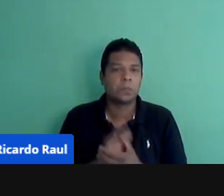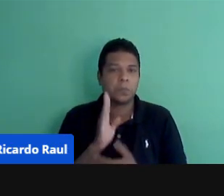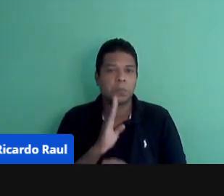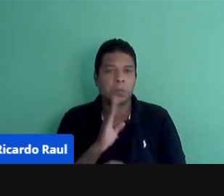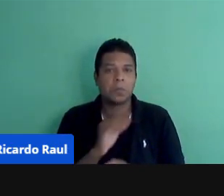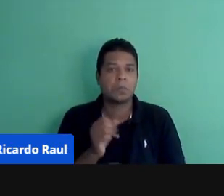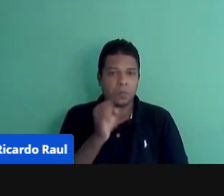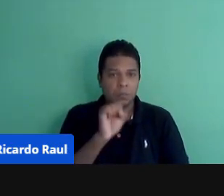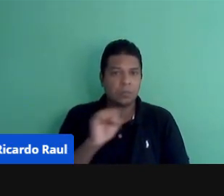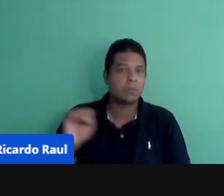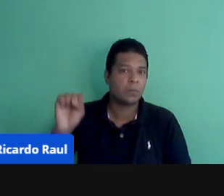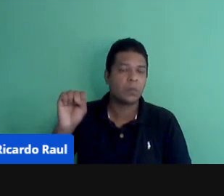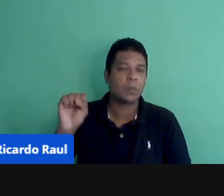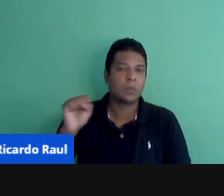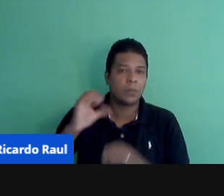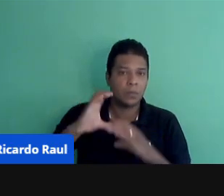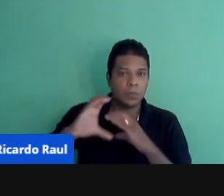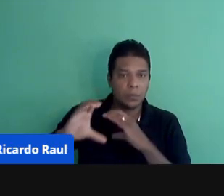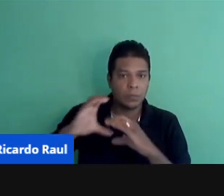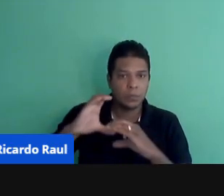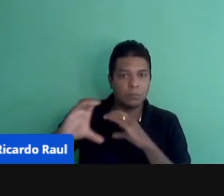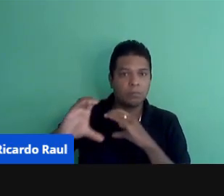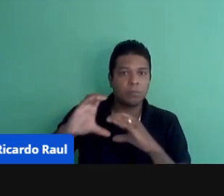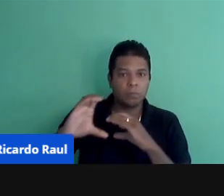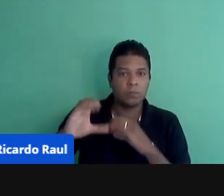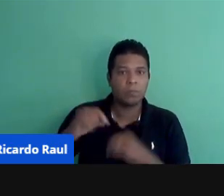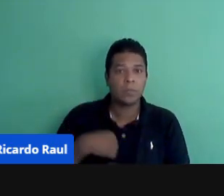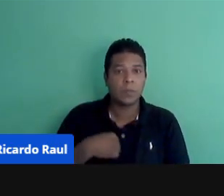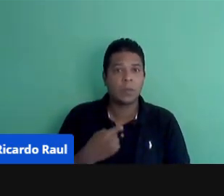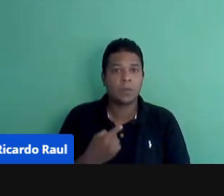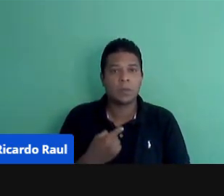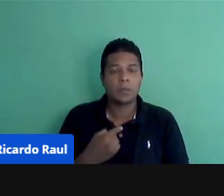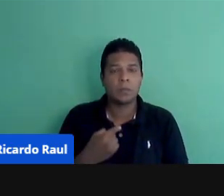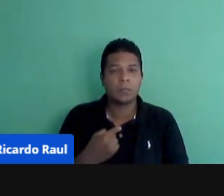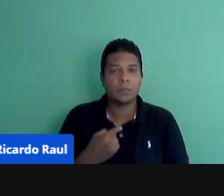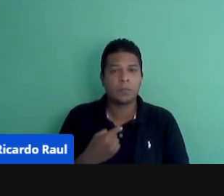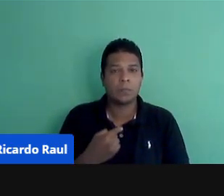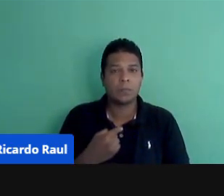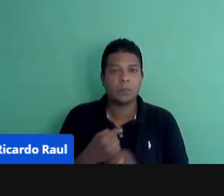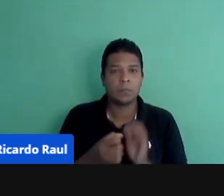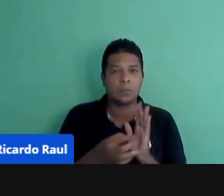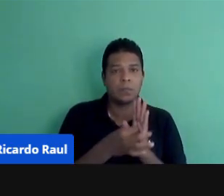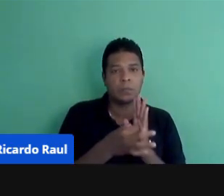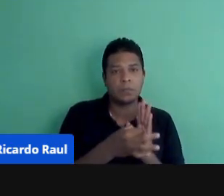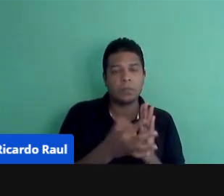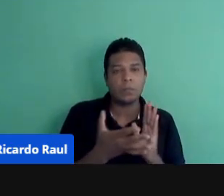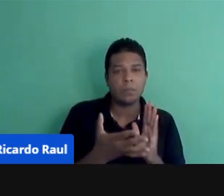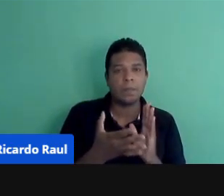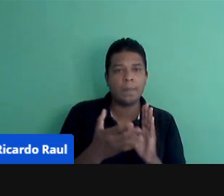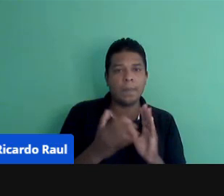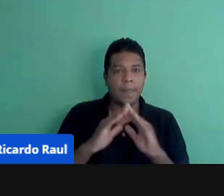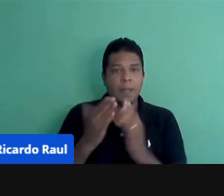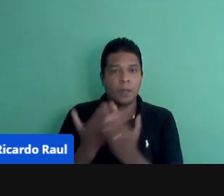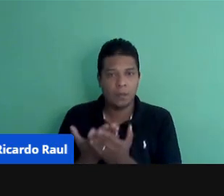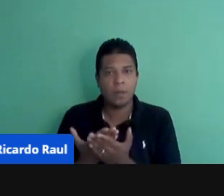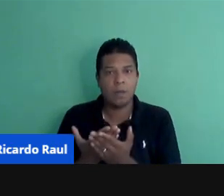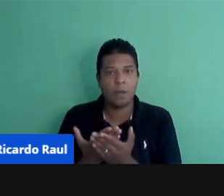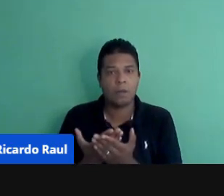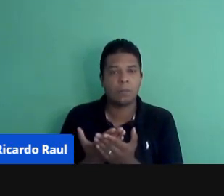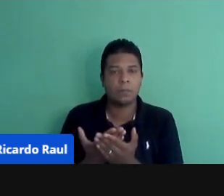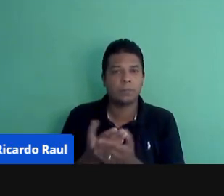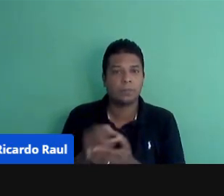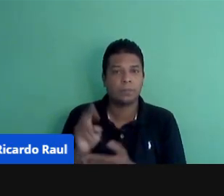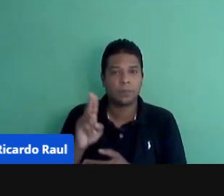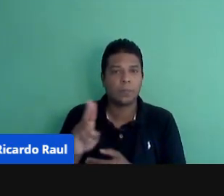assim, nessa forma de comunicação. Eu tenho optado, já que a minha escola utiliza apenas a